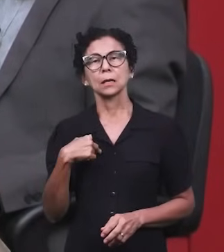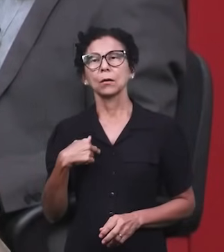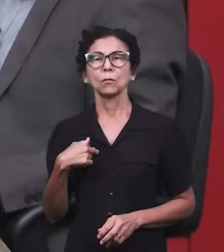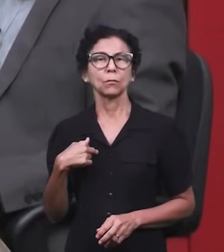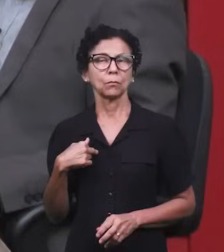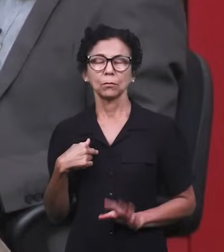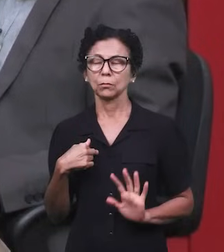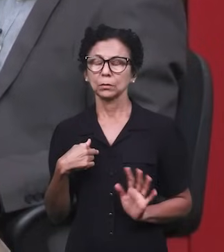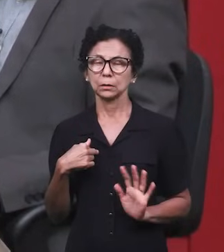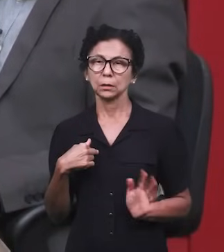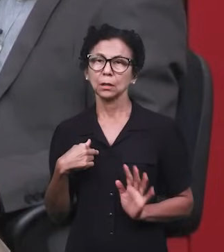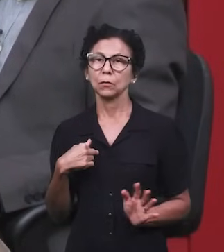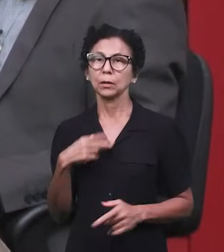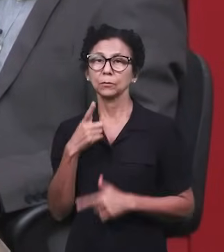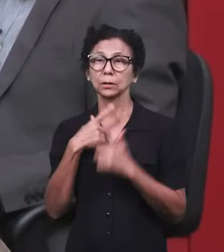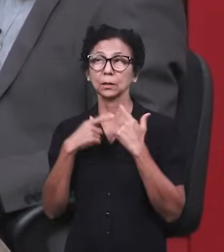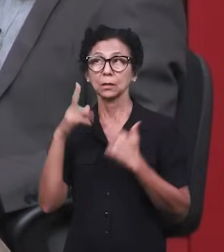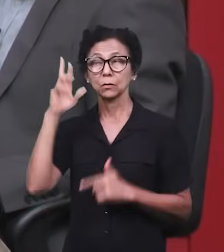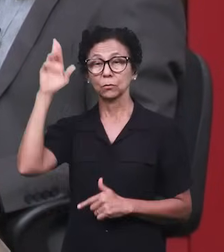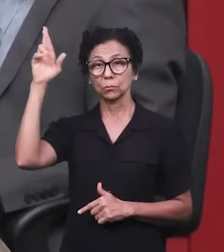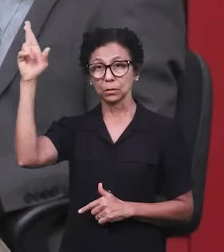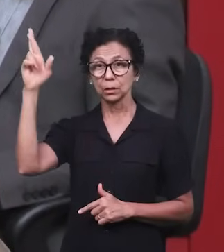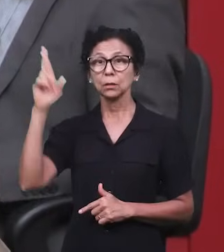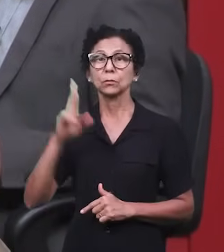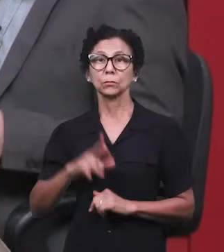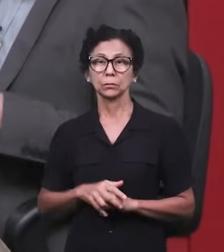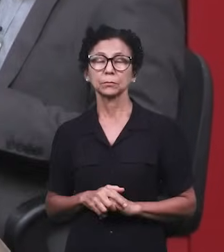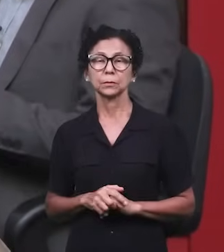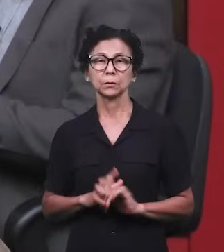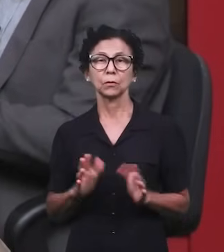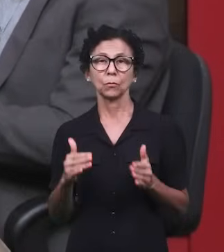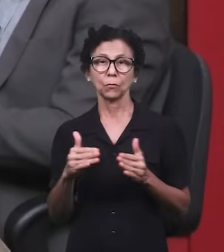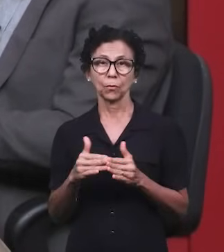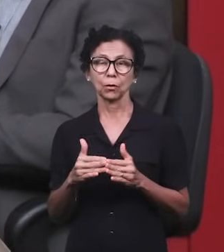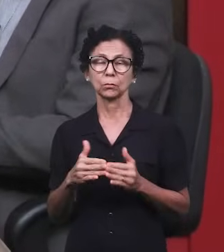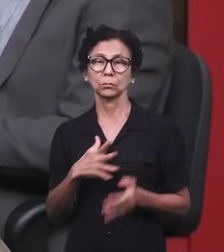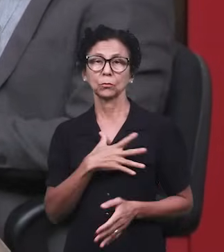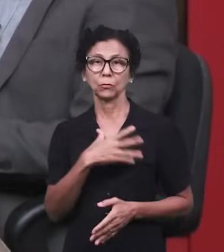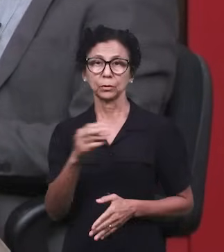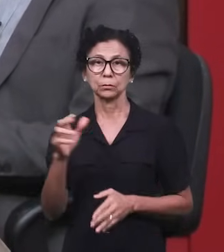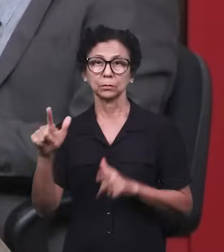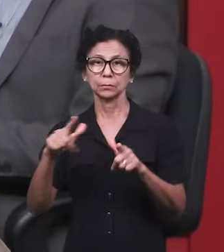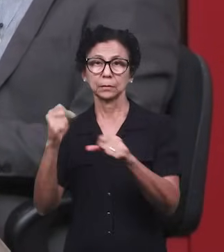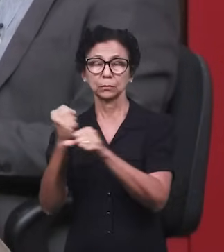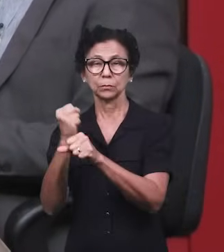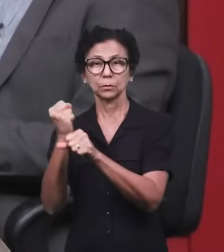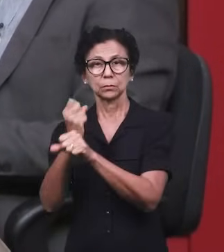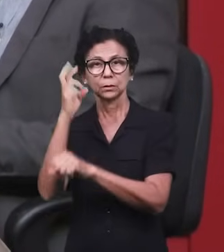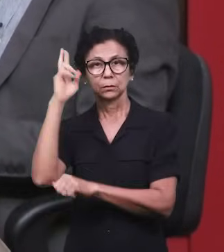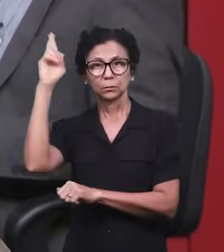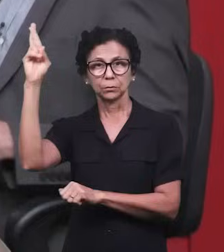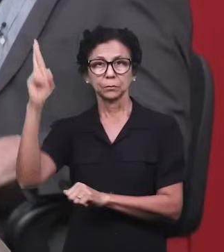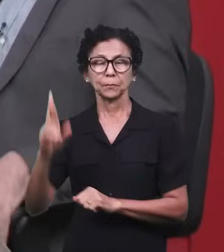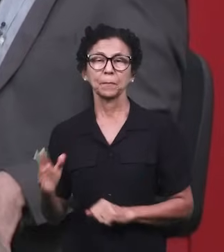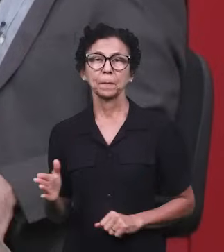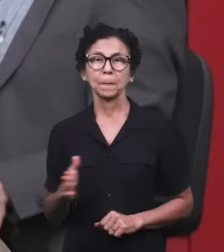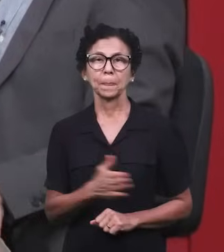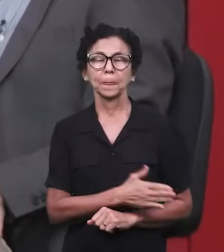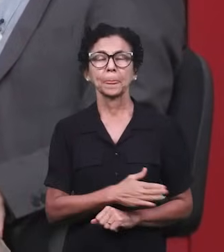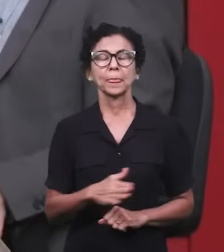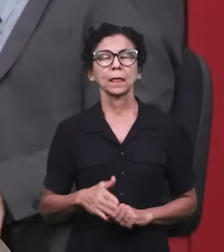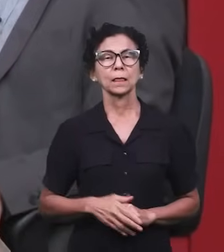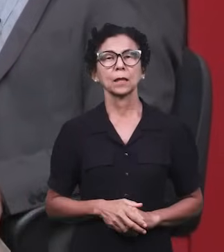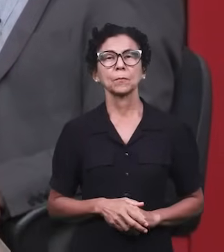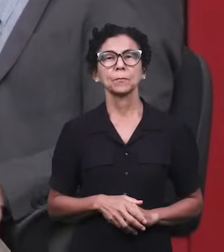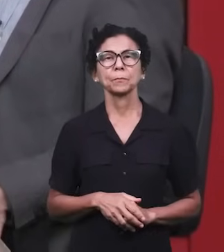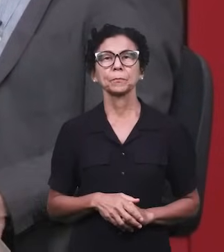vai ser melhor para a tua obra dentro desse contexto, né, Marcelo? Exatamente. O pastor Dodge tinha uma expressão muito boa, né?